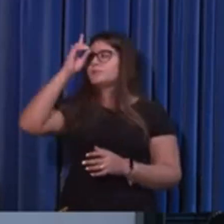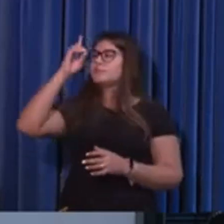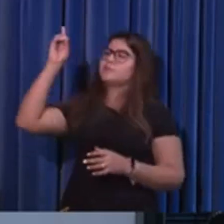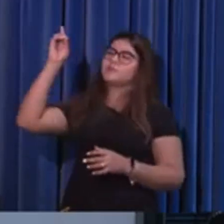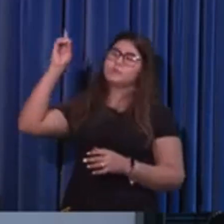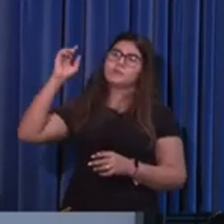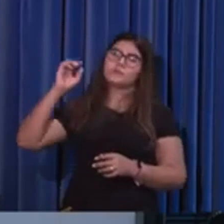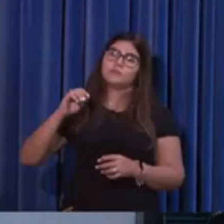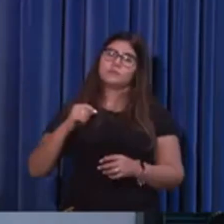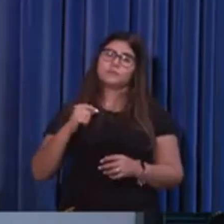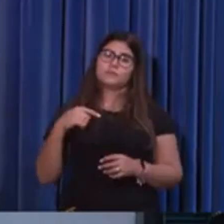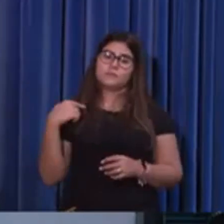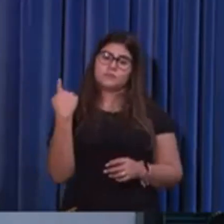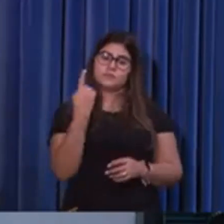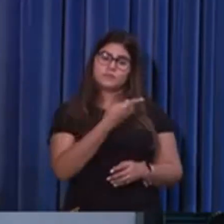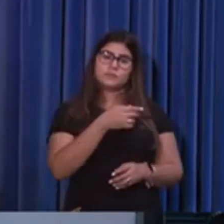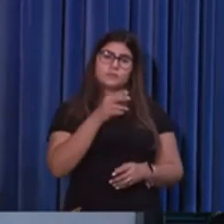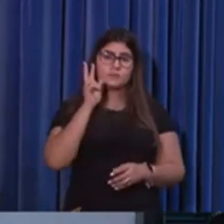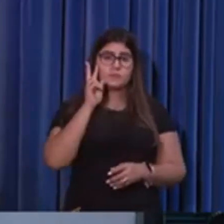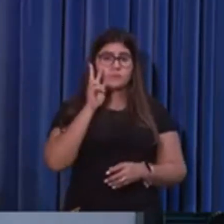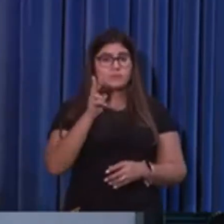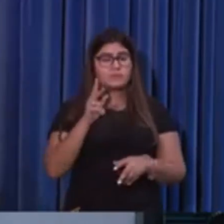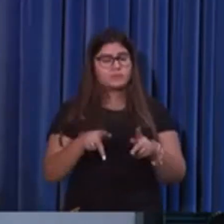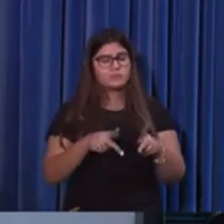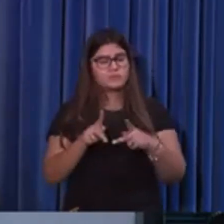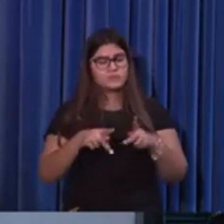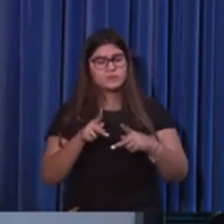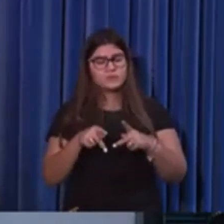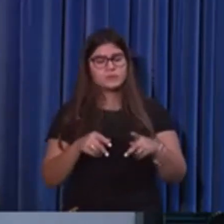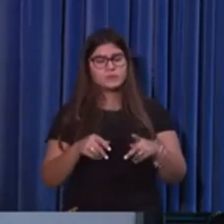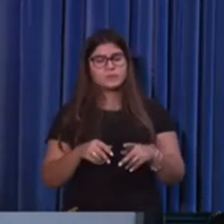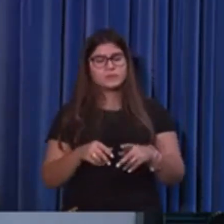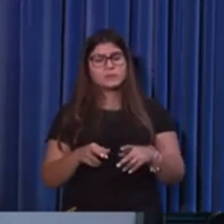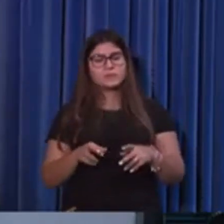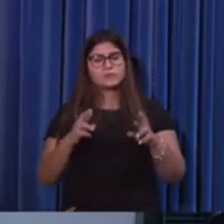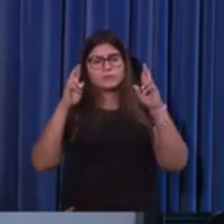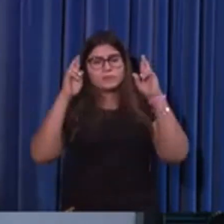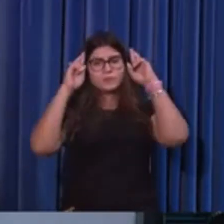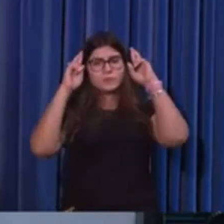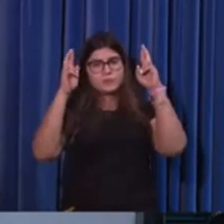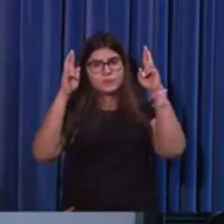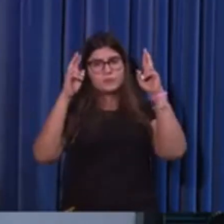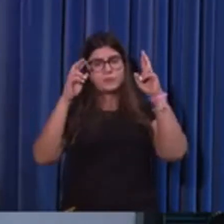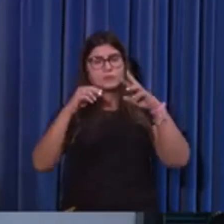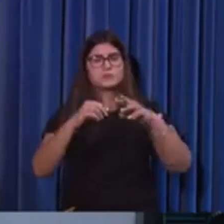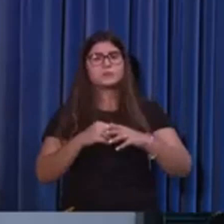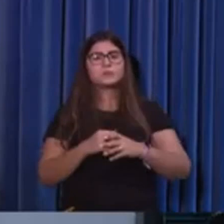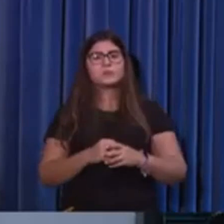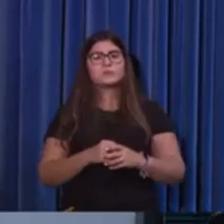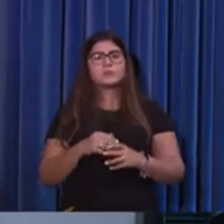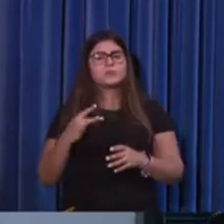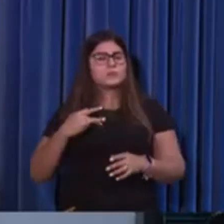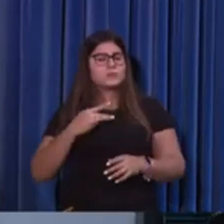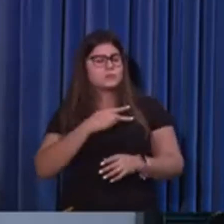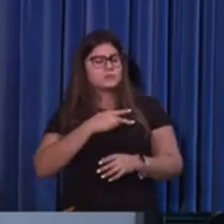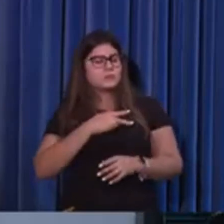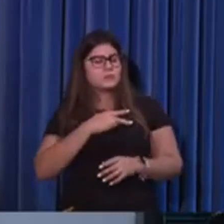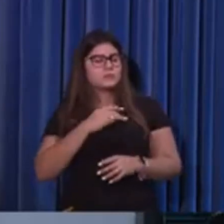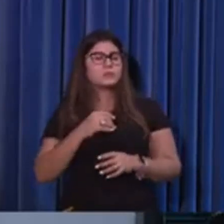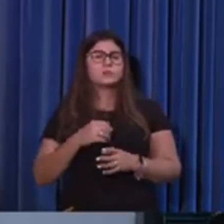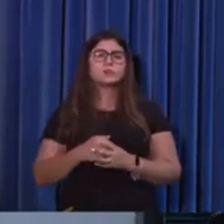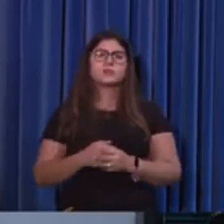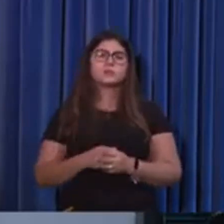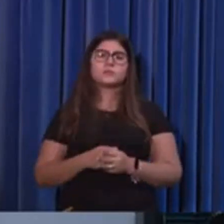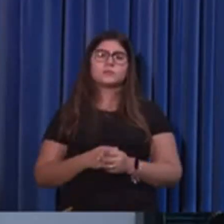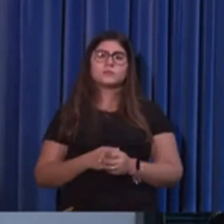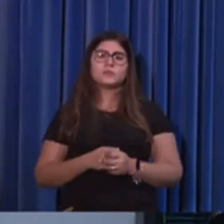nós vemos de pessoas responsáveis, por exemplo, pela saúde, pessoas, por exemplo,